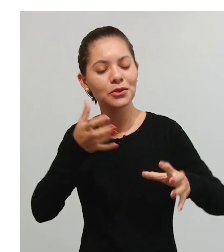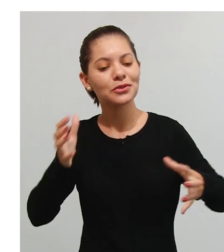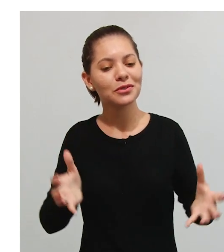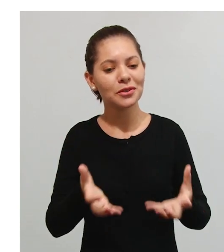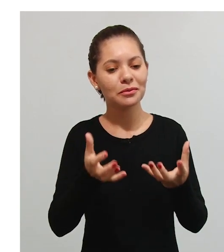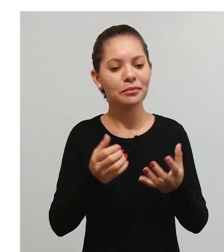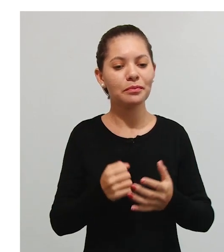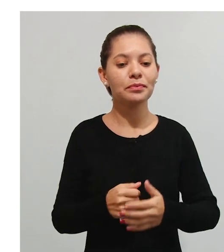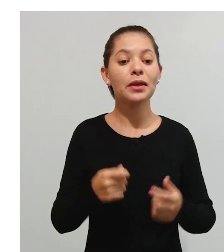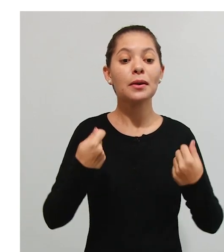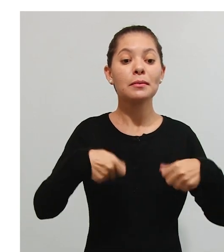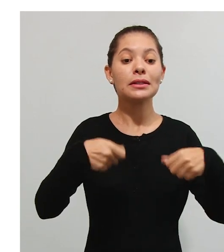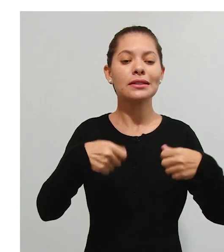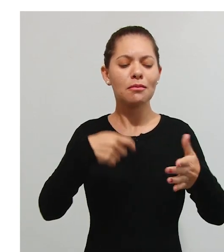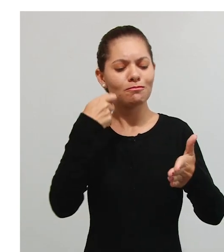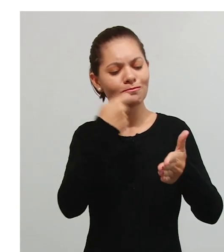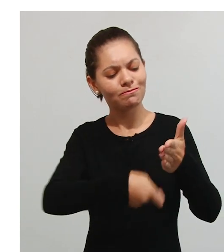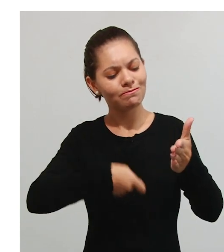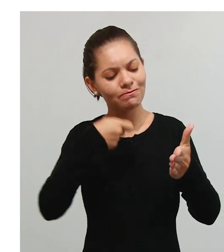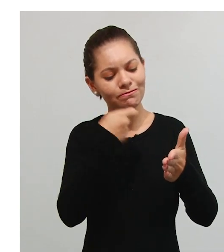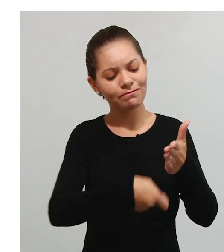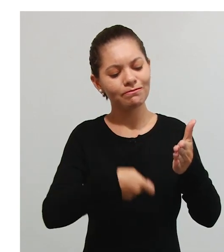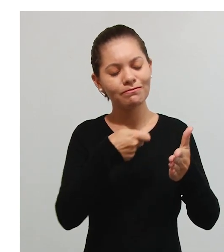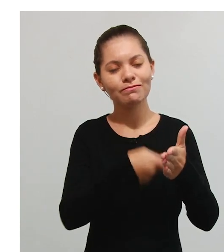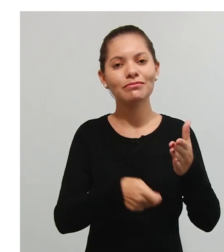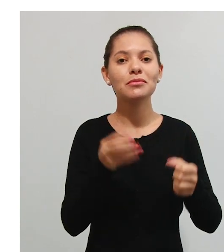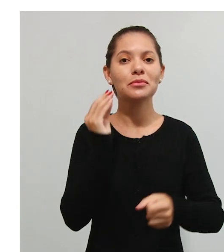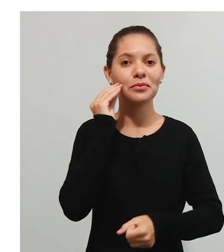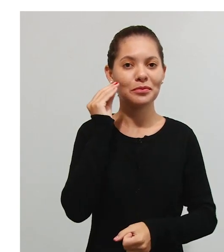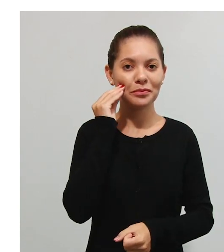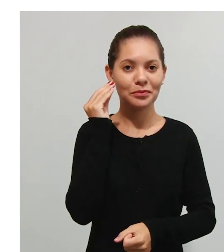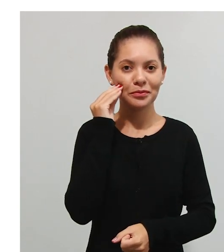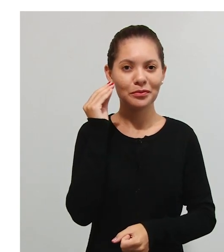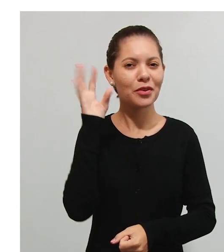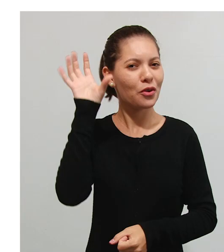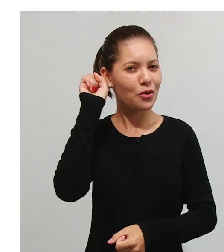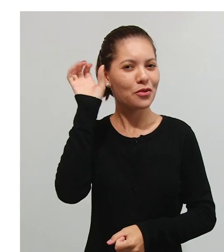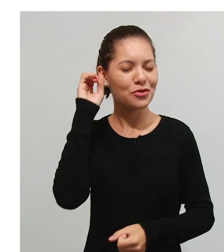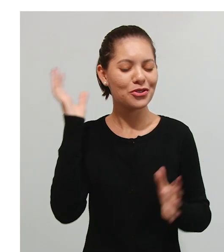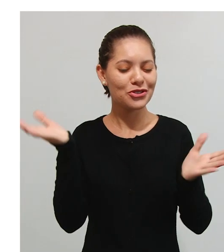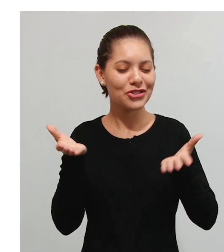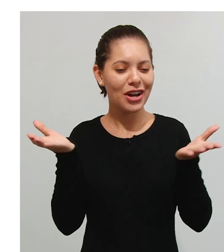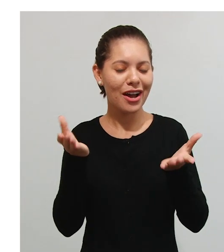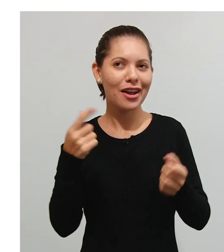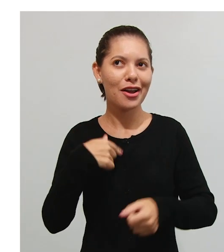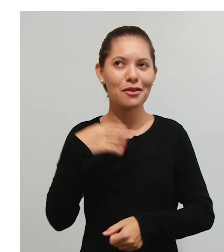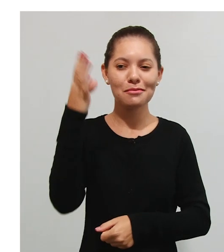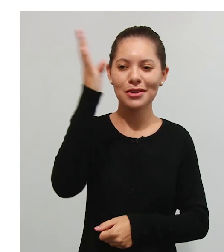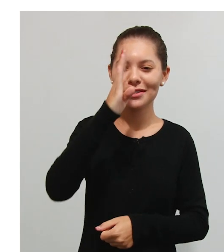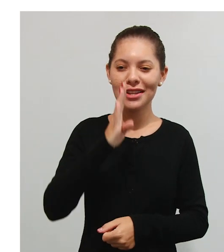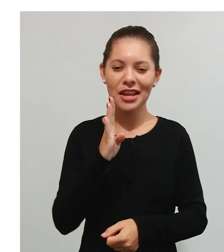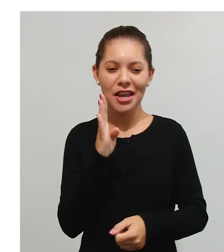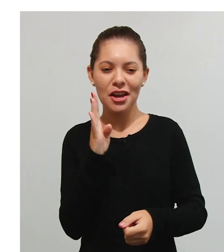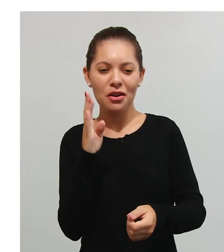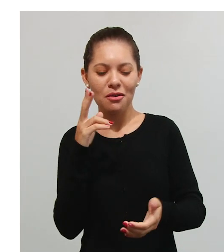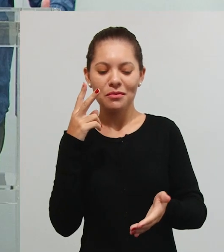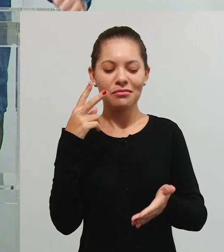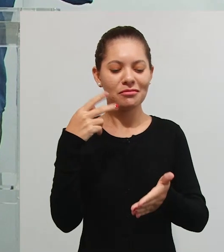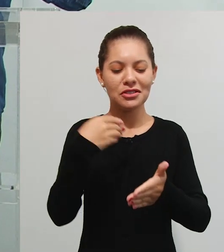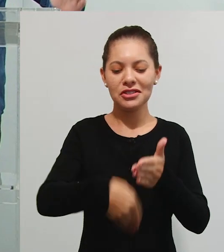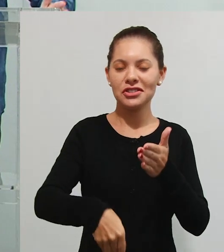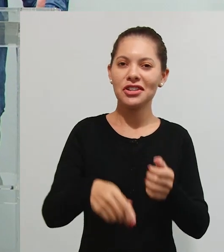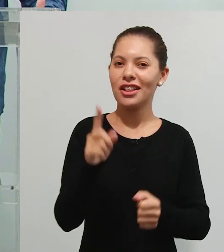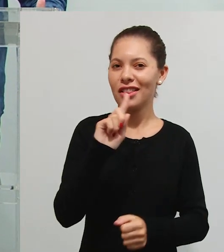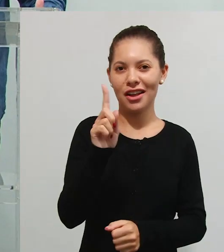seu grupo. Tem que ter persistência, né? Você já ouviu a palavra aí, sou brasileiro e não desisto nunca, né?